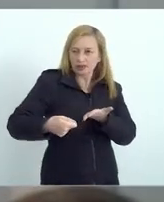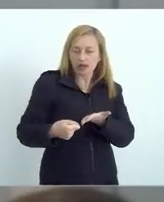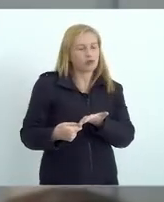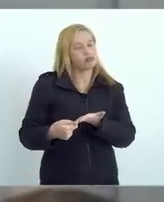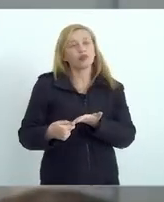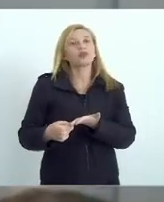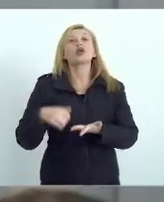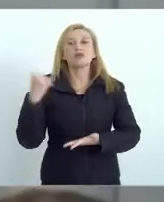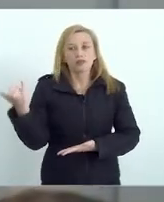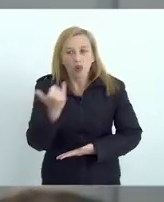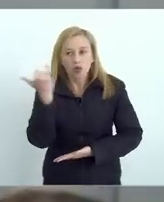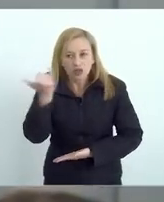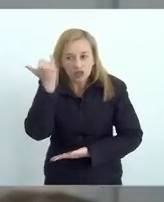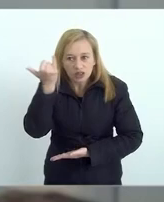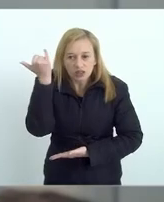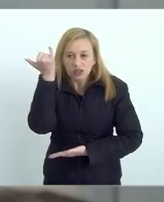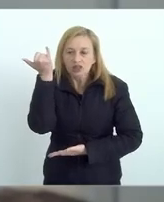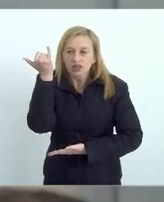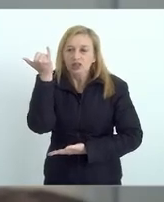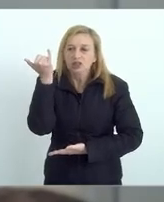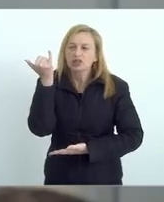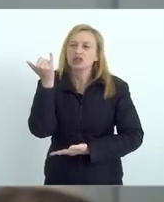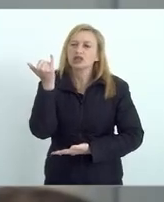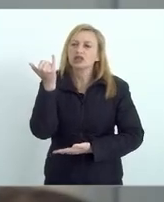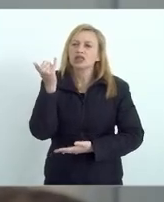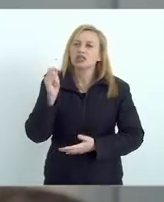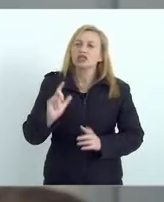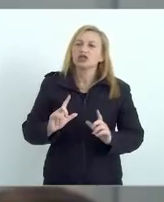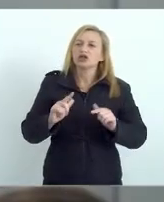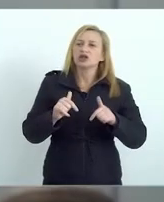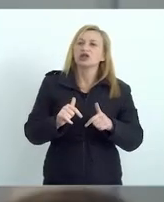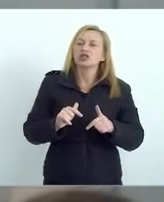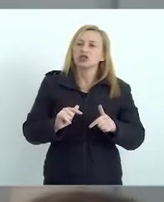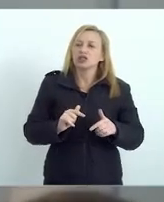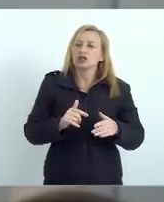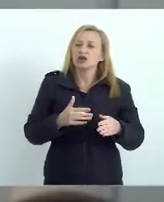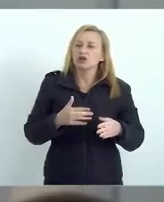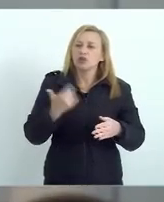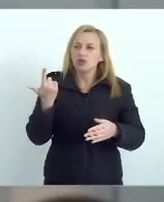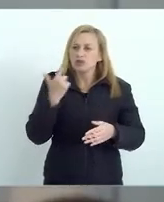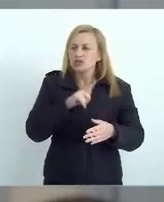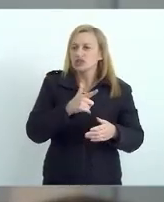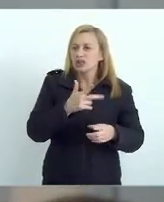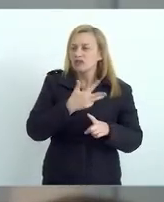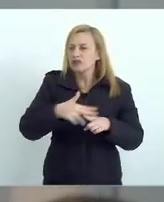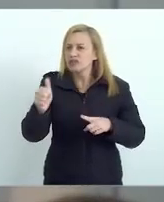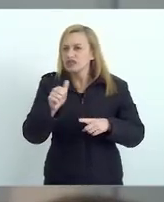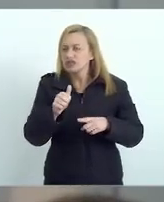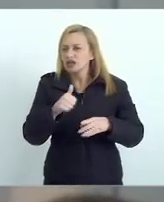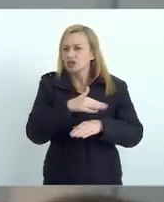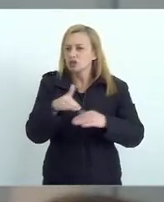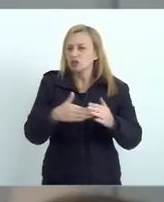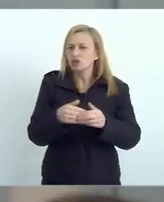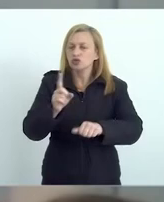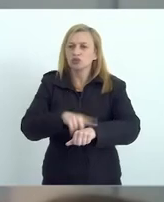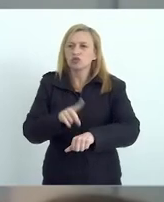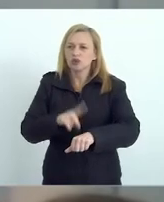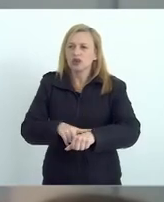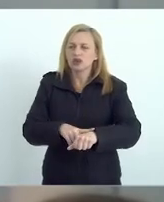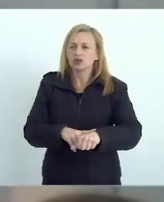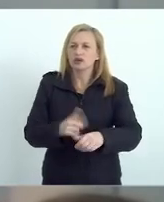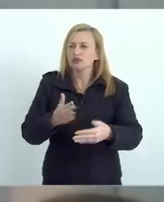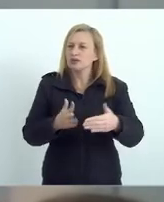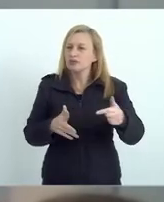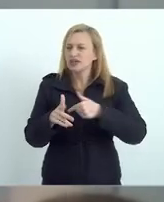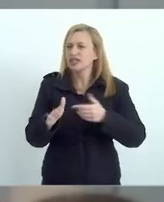importante que a gente ultrapasse os aspectos que atrapalham chamamento que atrapalharam o concurso por isso para não me tornar repetitivo